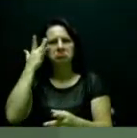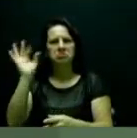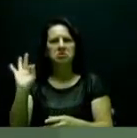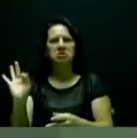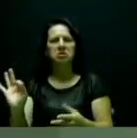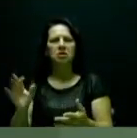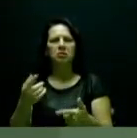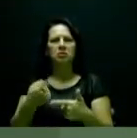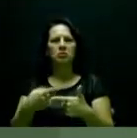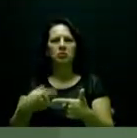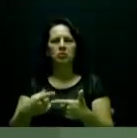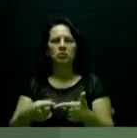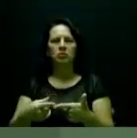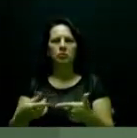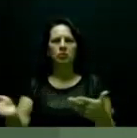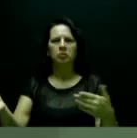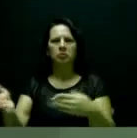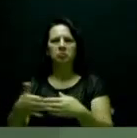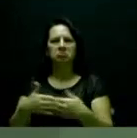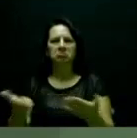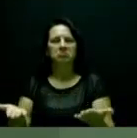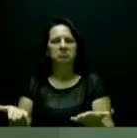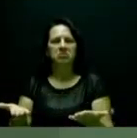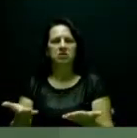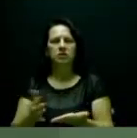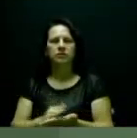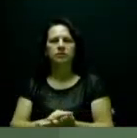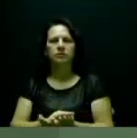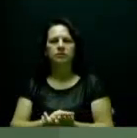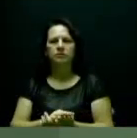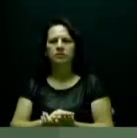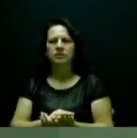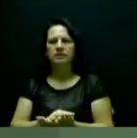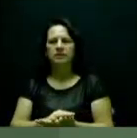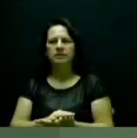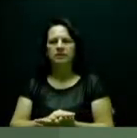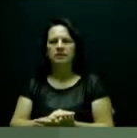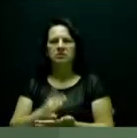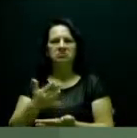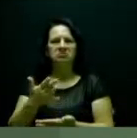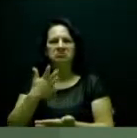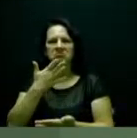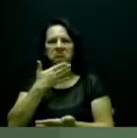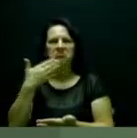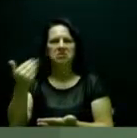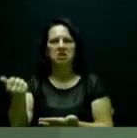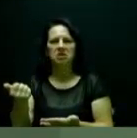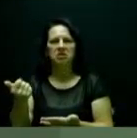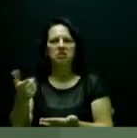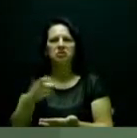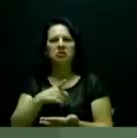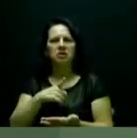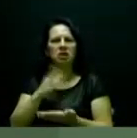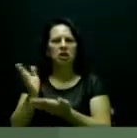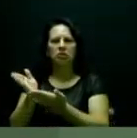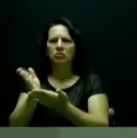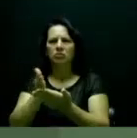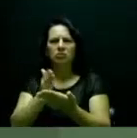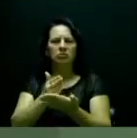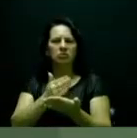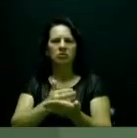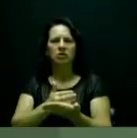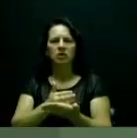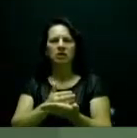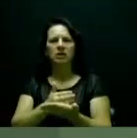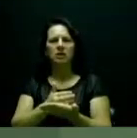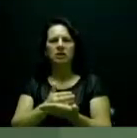aqui fazendo a crítica, mas eu não vi melhora alguma por tudo que a gente tem acompanhado, por tudo